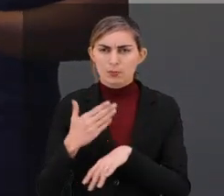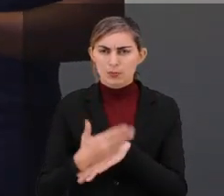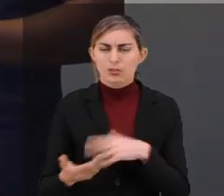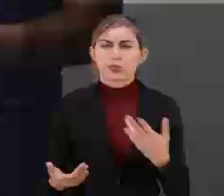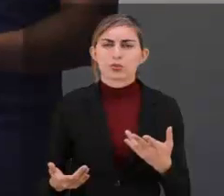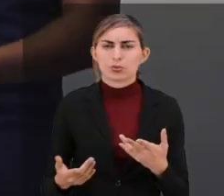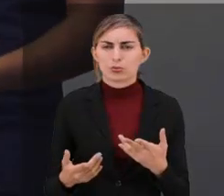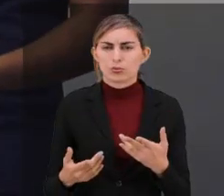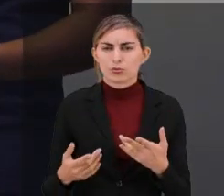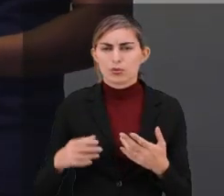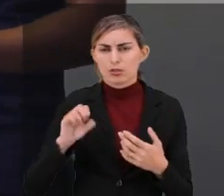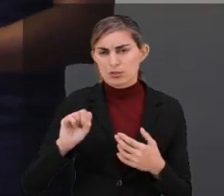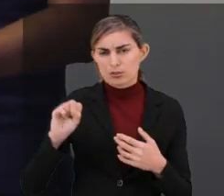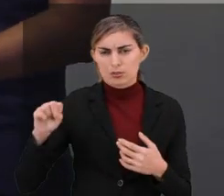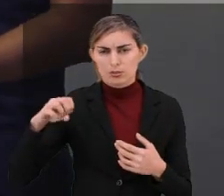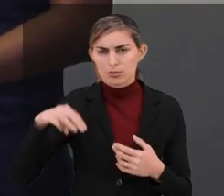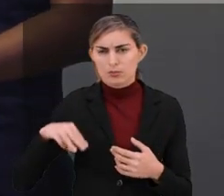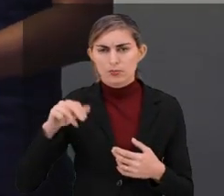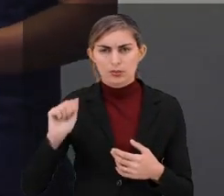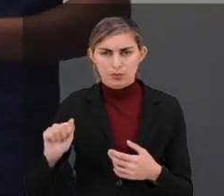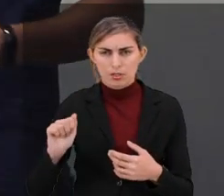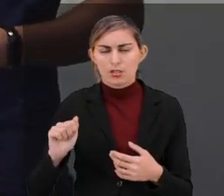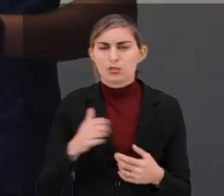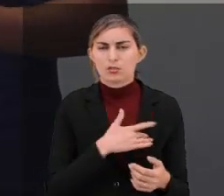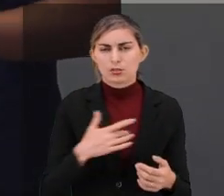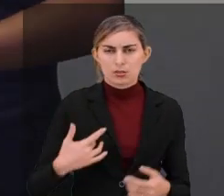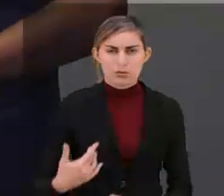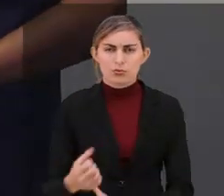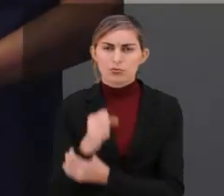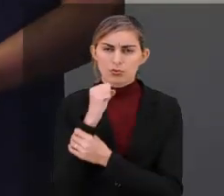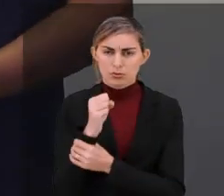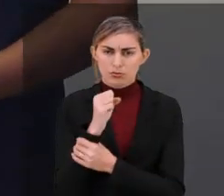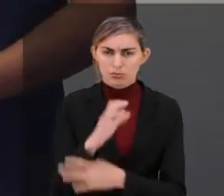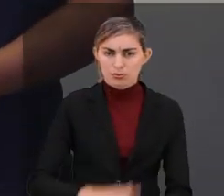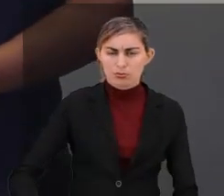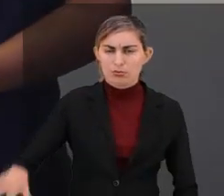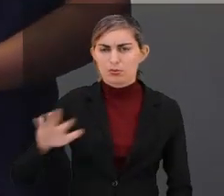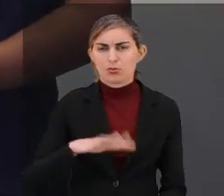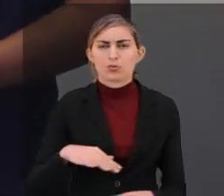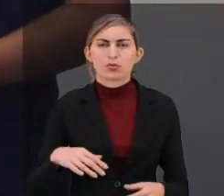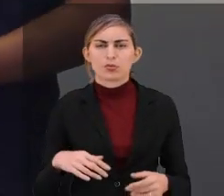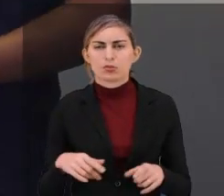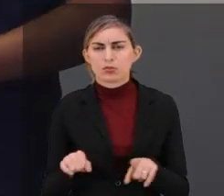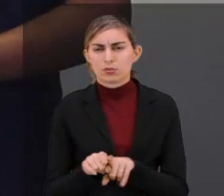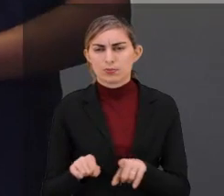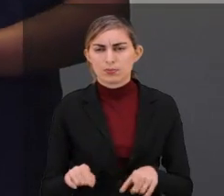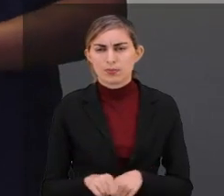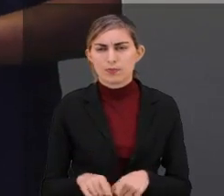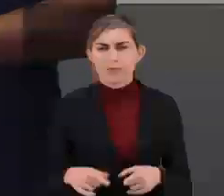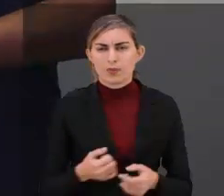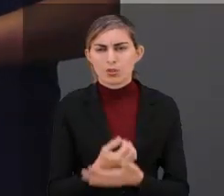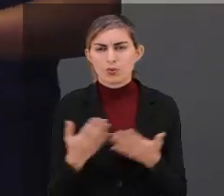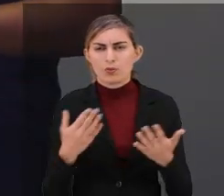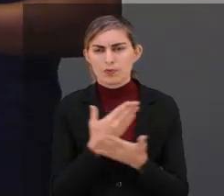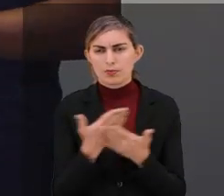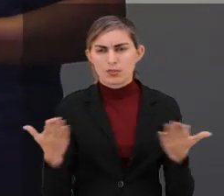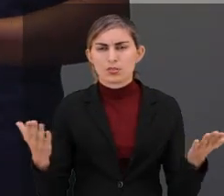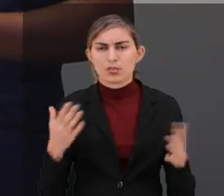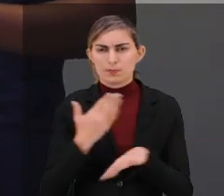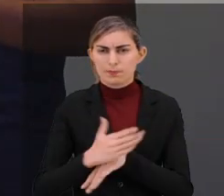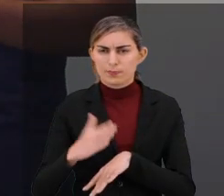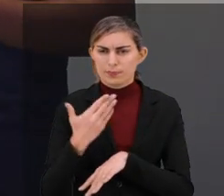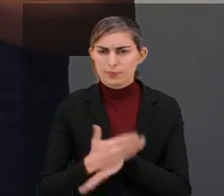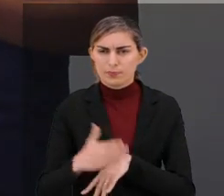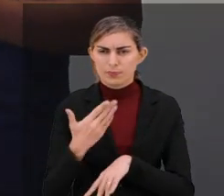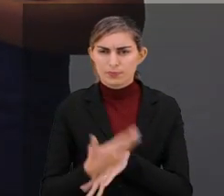nos momentos de SMA, que são Saúde, Segurança e Meio Ambiente, que a empresa implantou isso. E aí, assim, cara, quando você sai